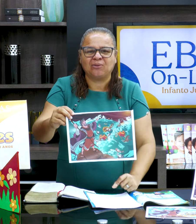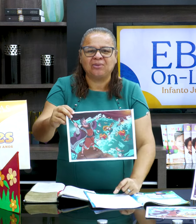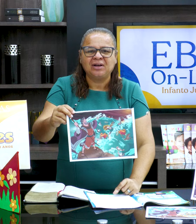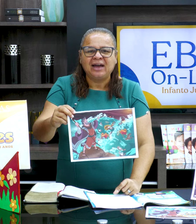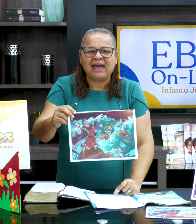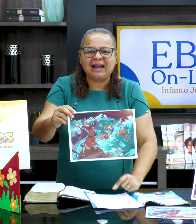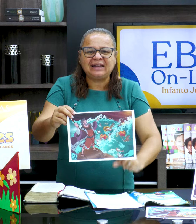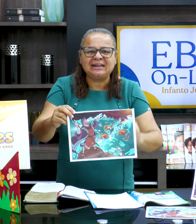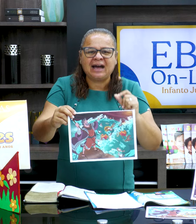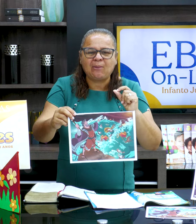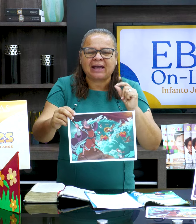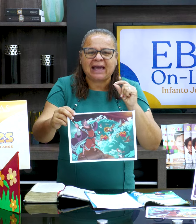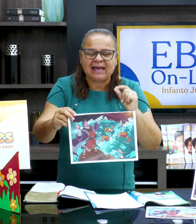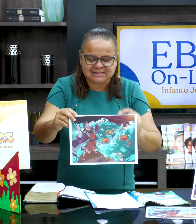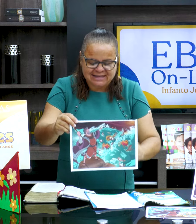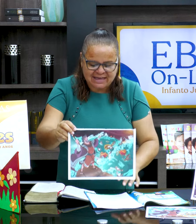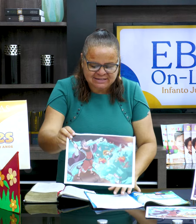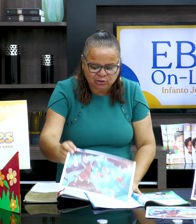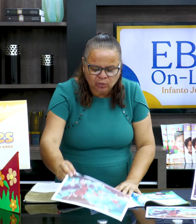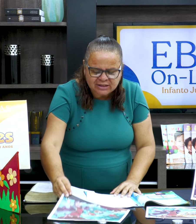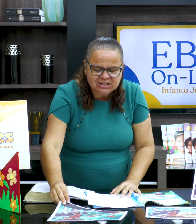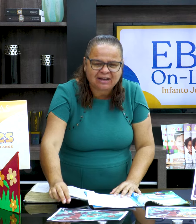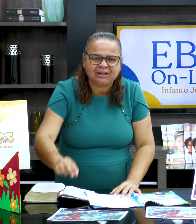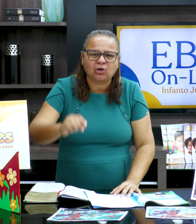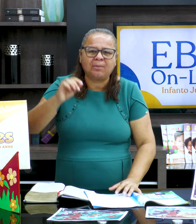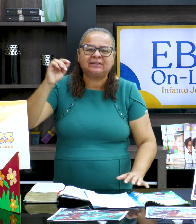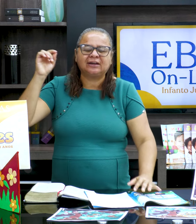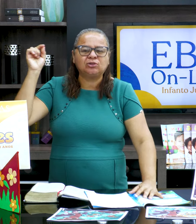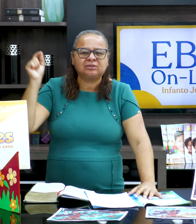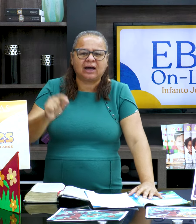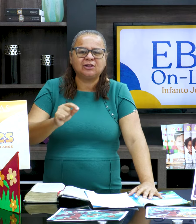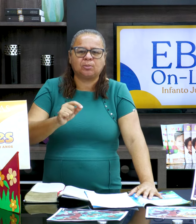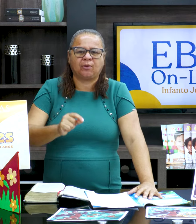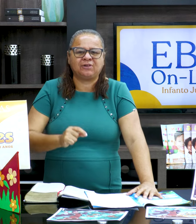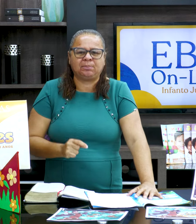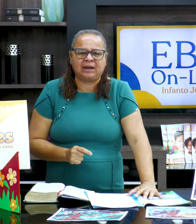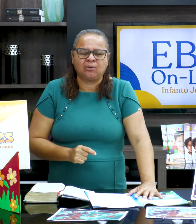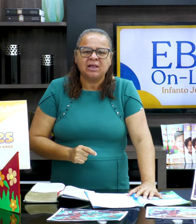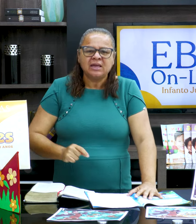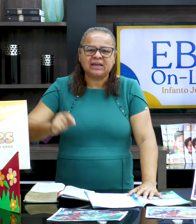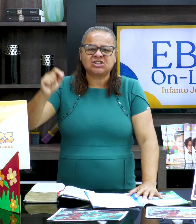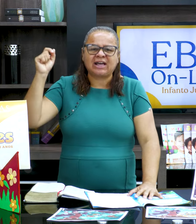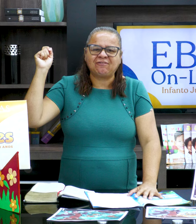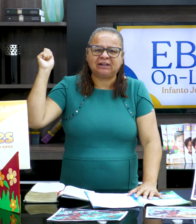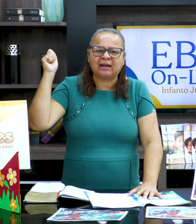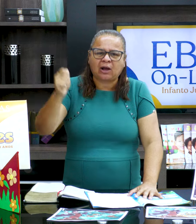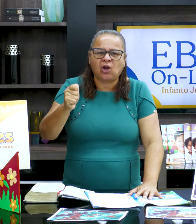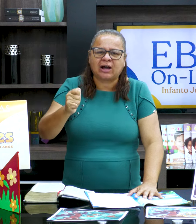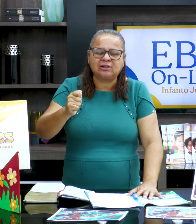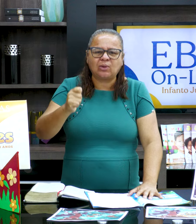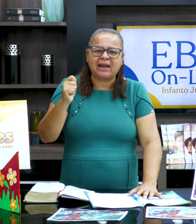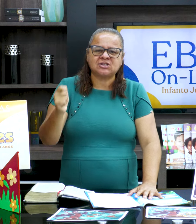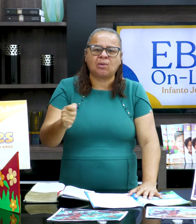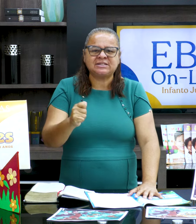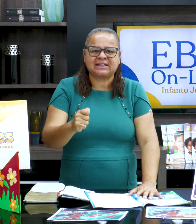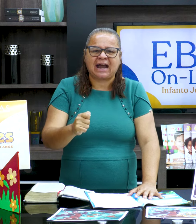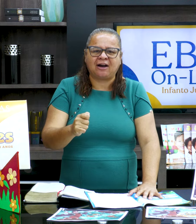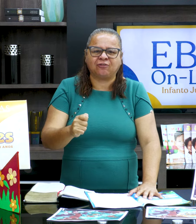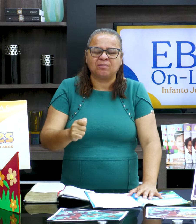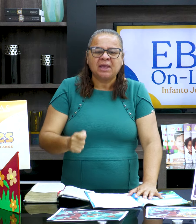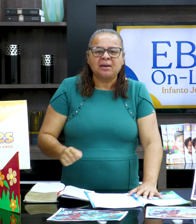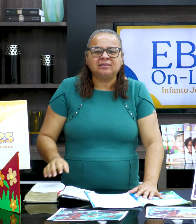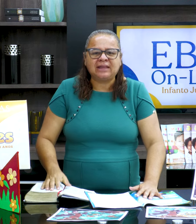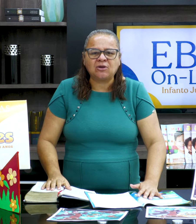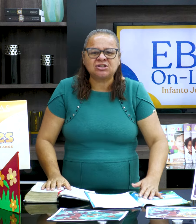morreu ele não aquele exército que estava atormentando tanto o povo hebreu que estava eh colocando eles como